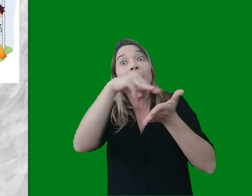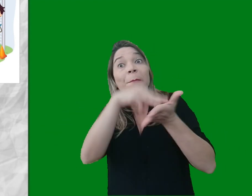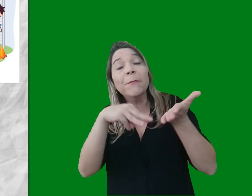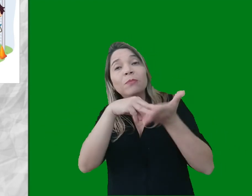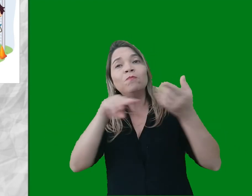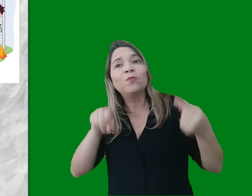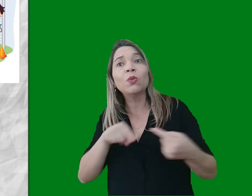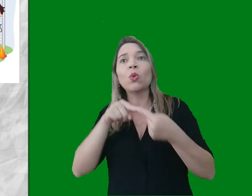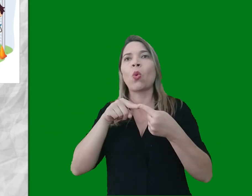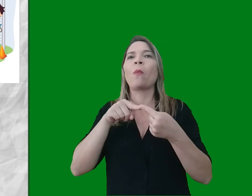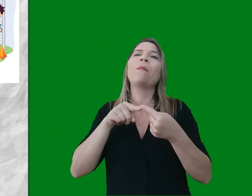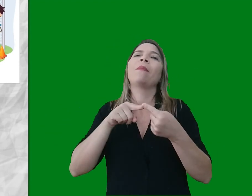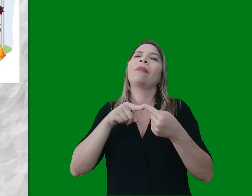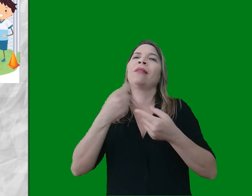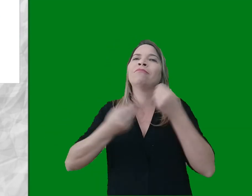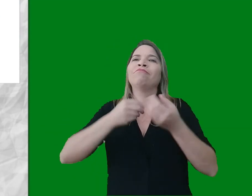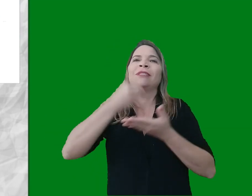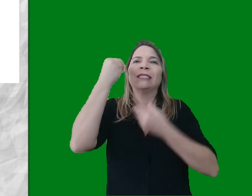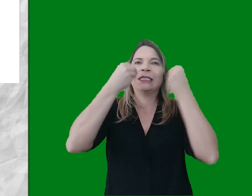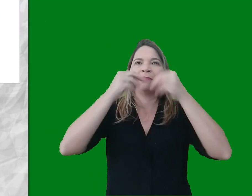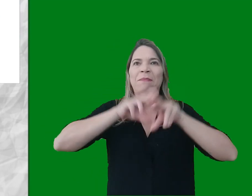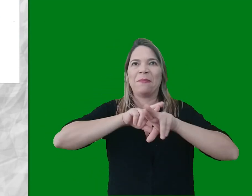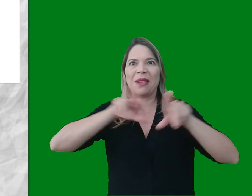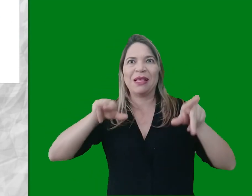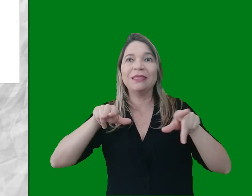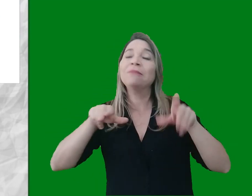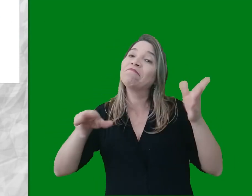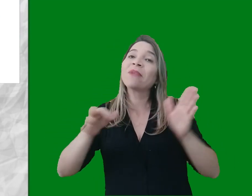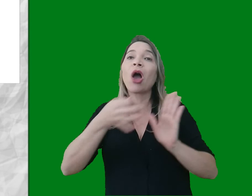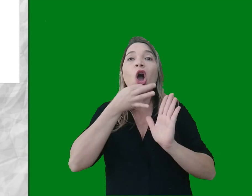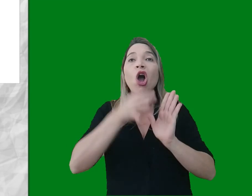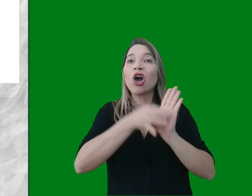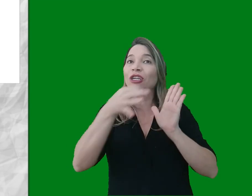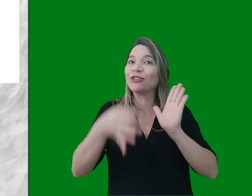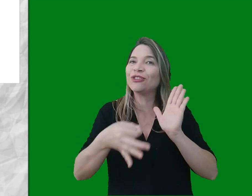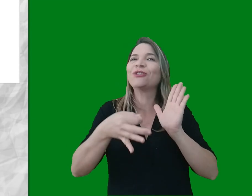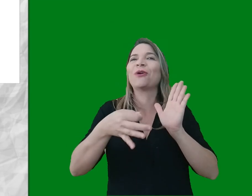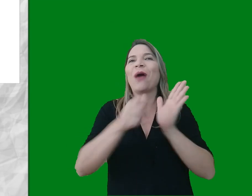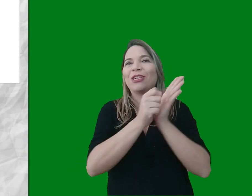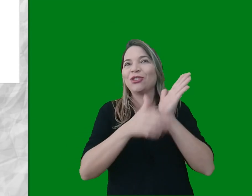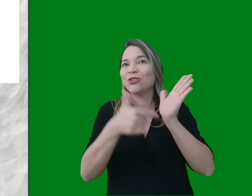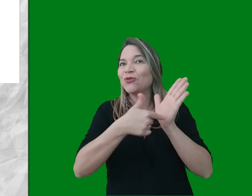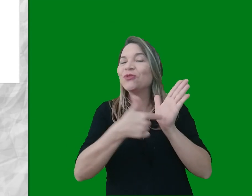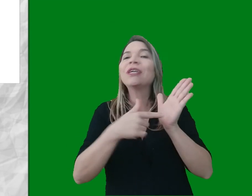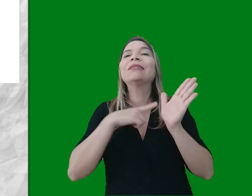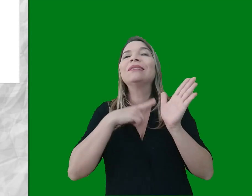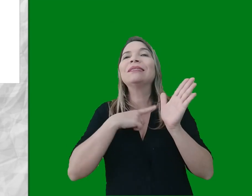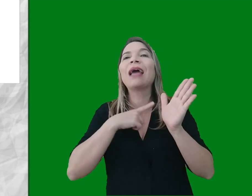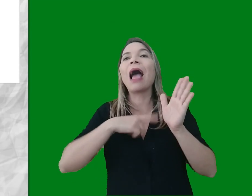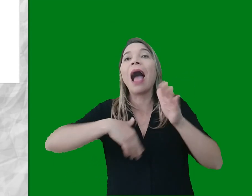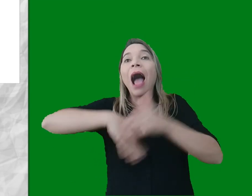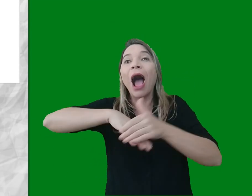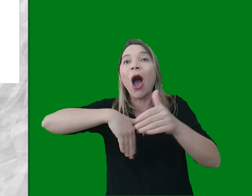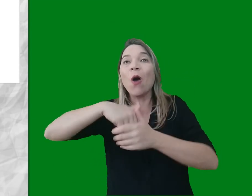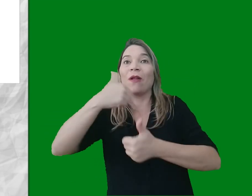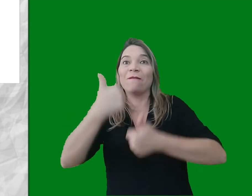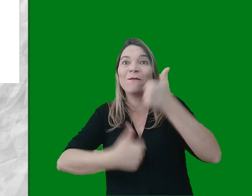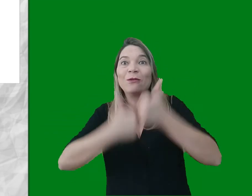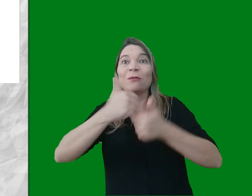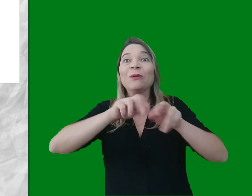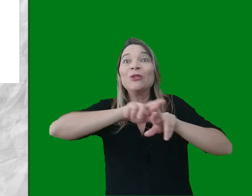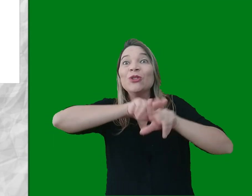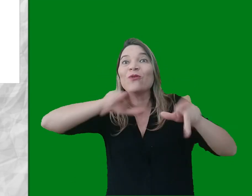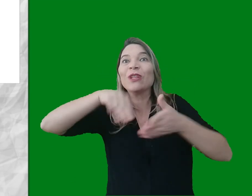abranger e proporcionar múltiplas experiências. Dentre as sugestões de atividades, os autores propõem uma aula de futebol utilizando